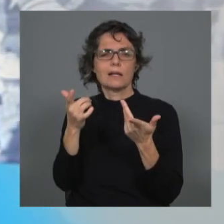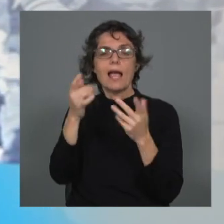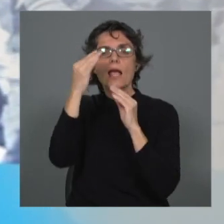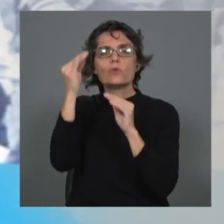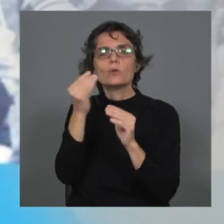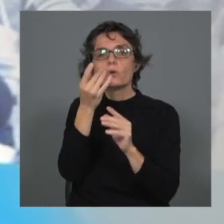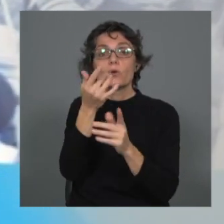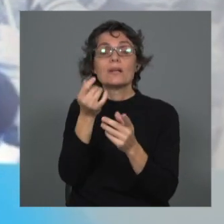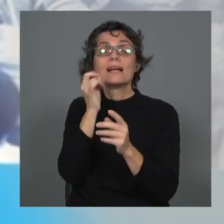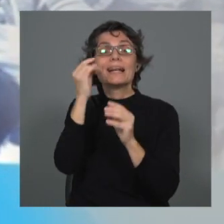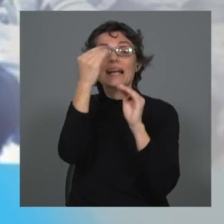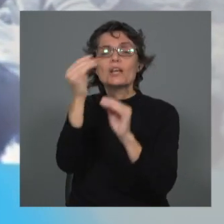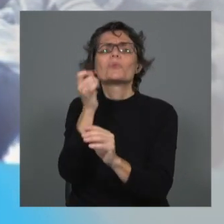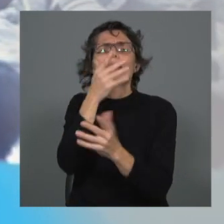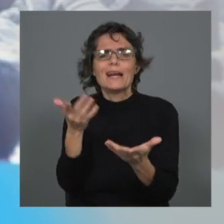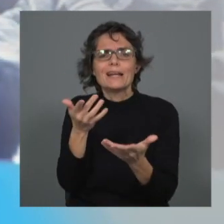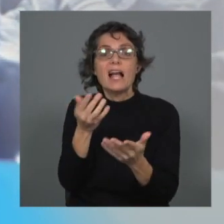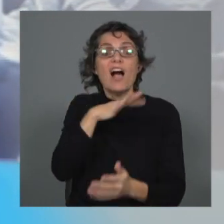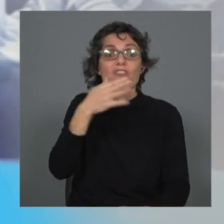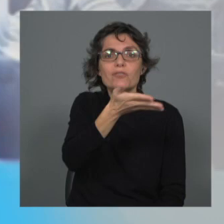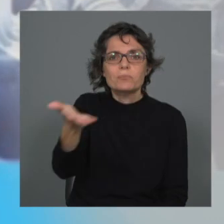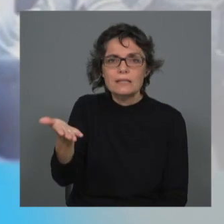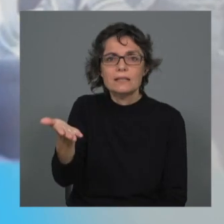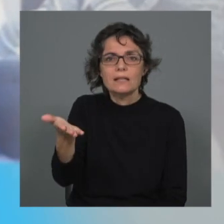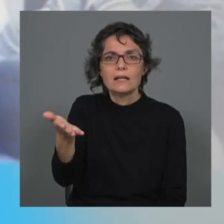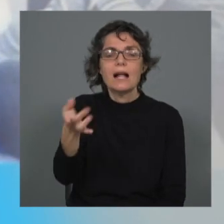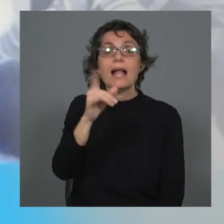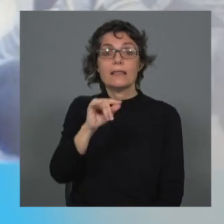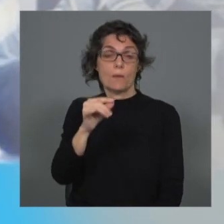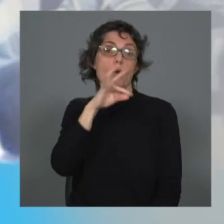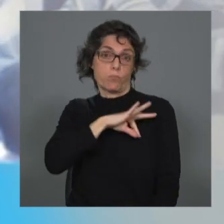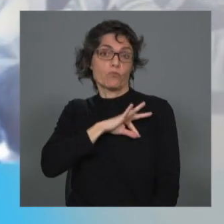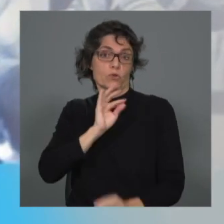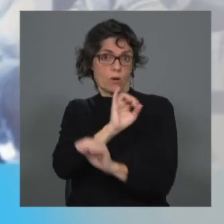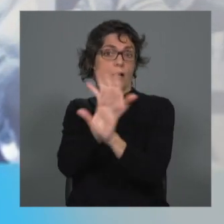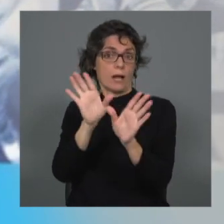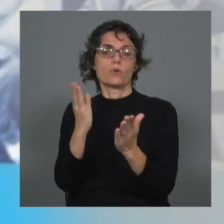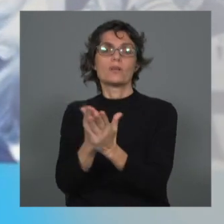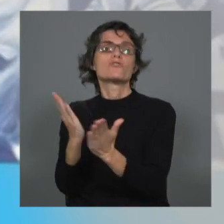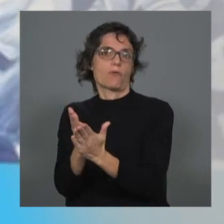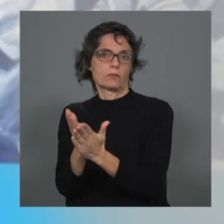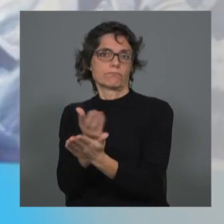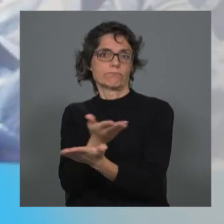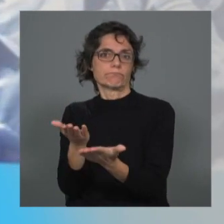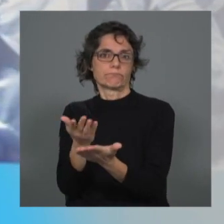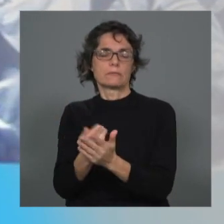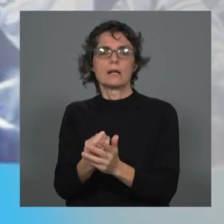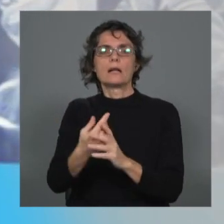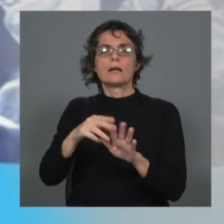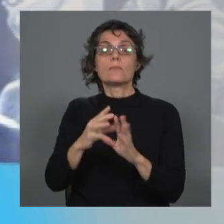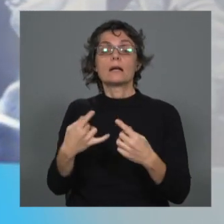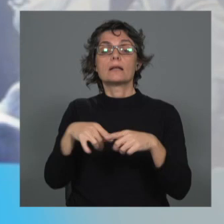as famílias, e está a falar dos educadores profissionais, são as escolas. E, simultaneamente,